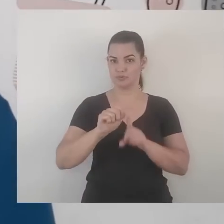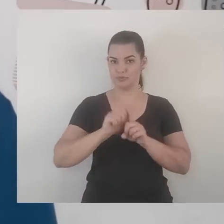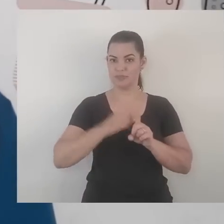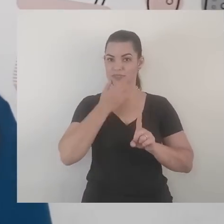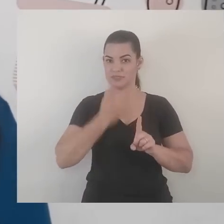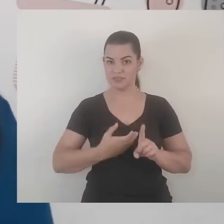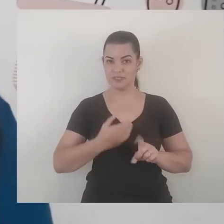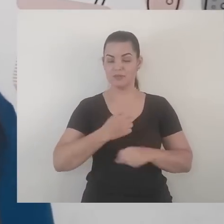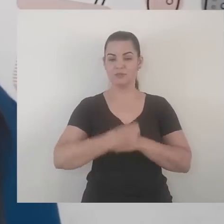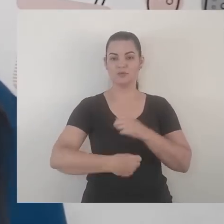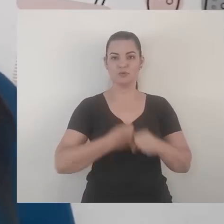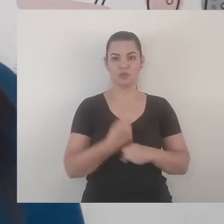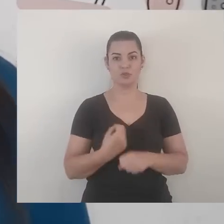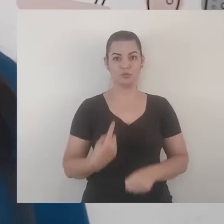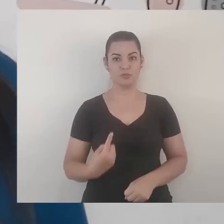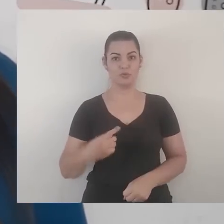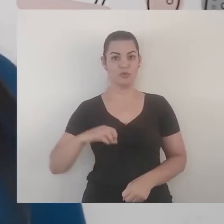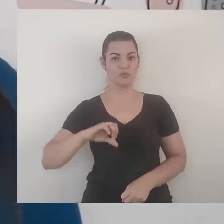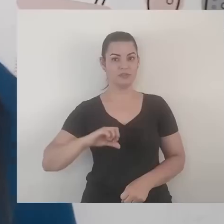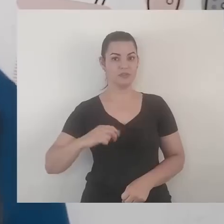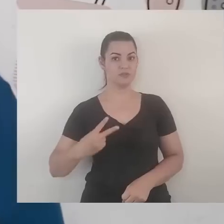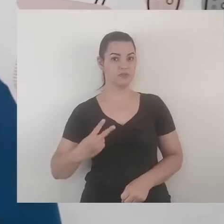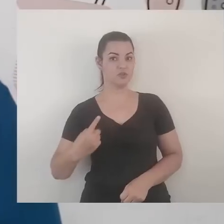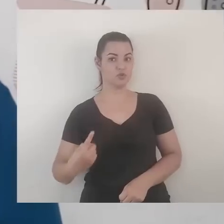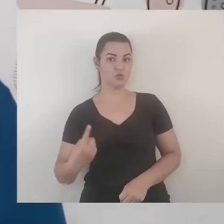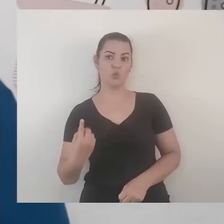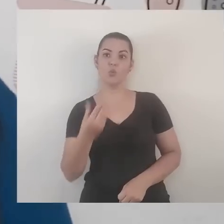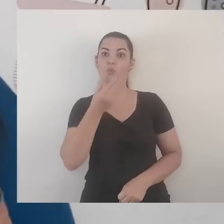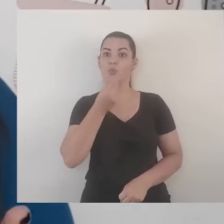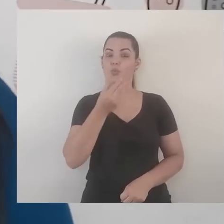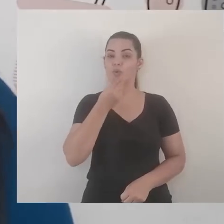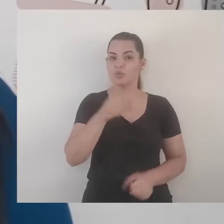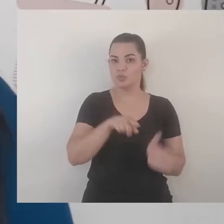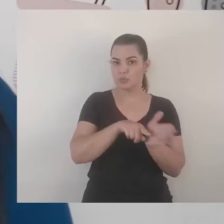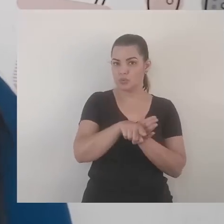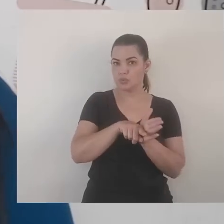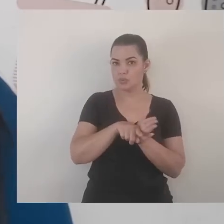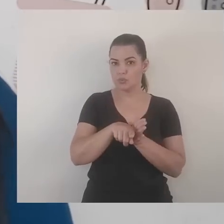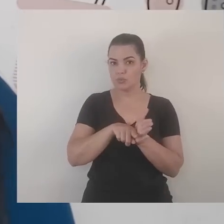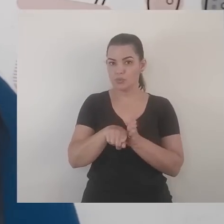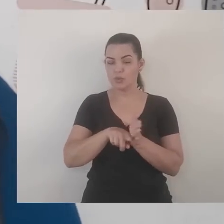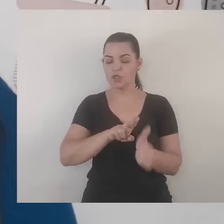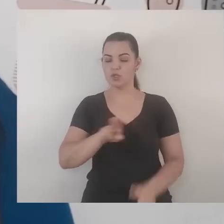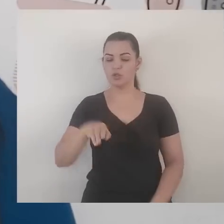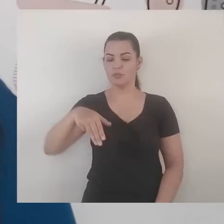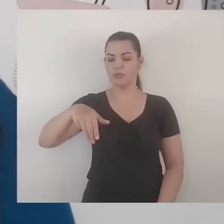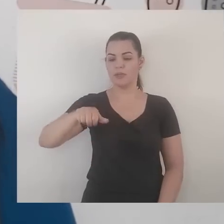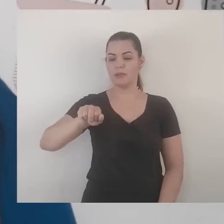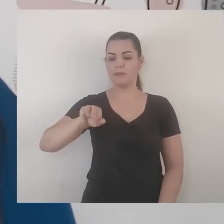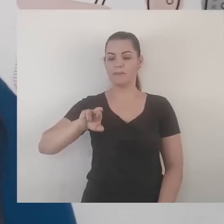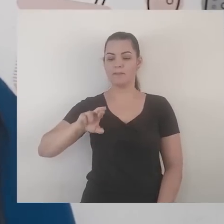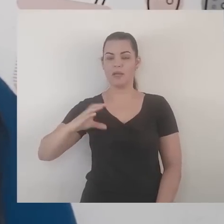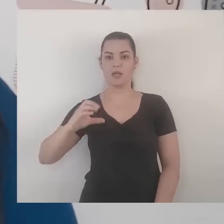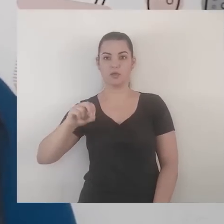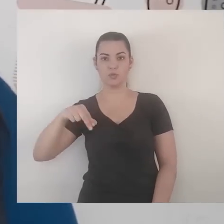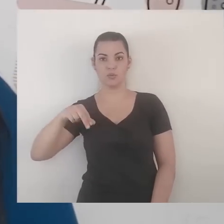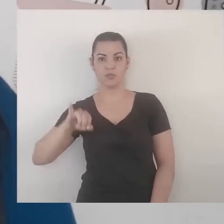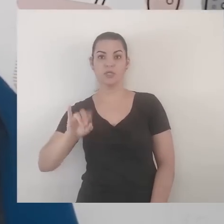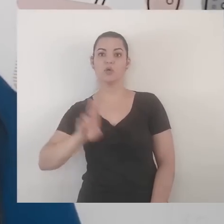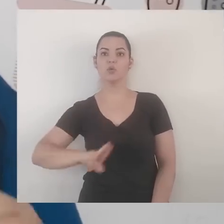1921, um pesquisador chamado Marconi, ele utilizou pipas, sabe para quê?